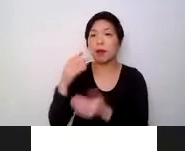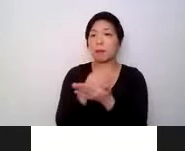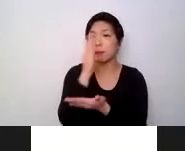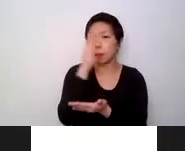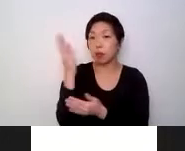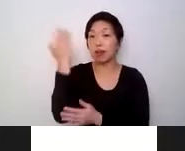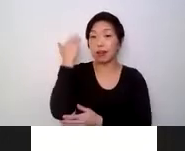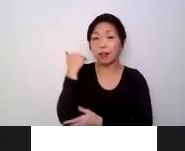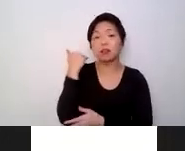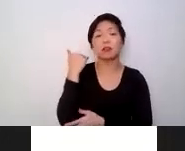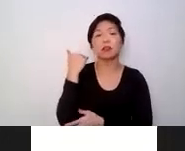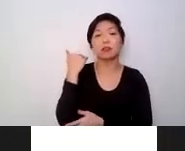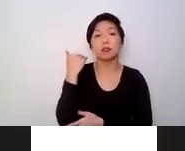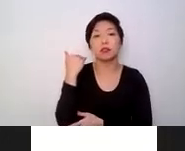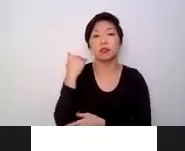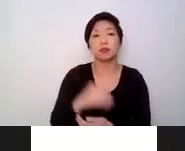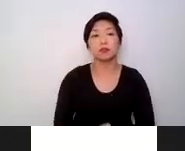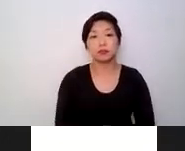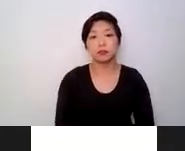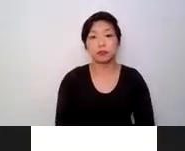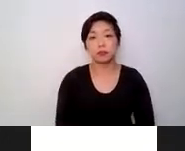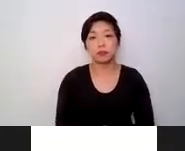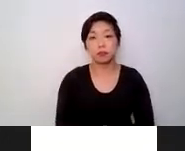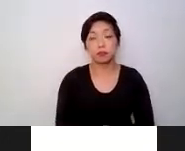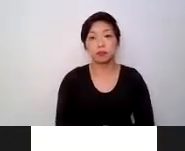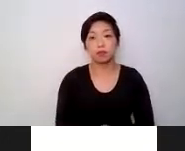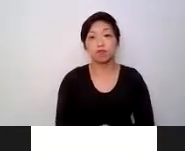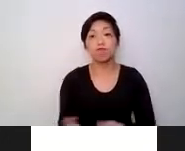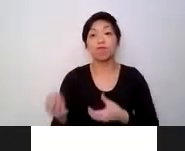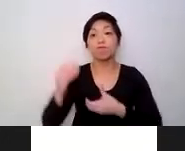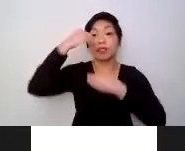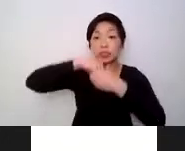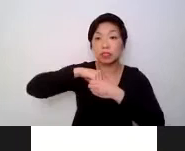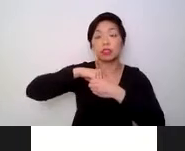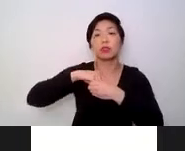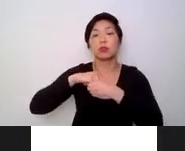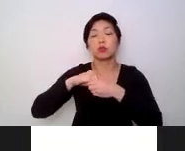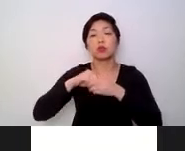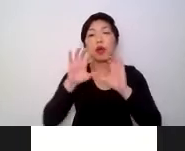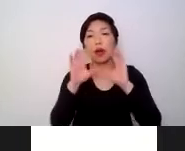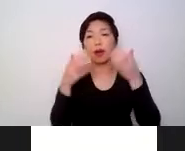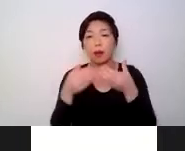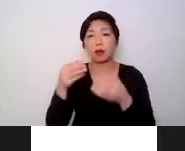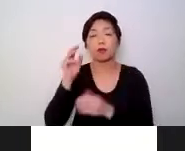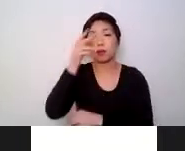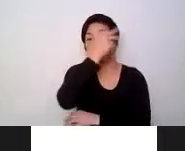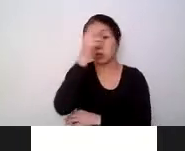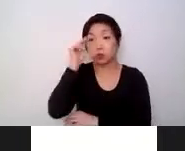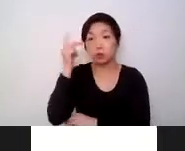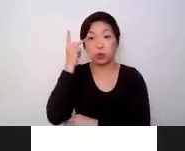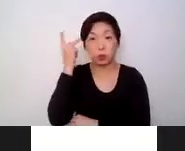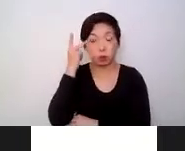inicialmente, né, na Câmara Municipal de São Paulo. A biblioteca era uma biblioteca